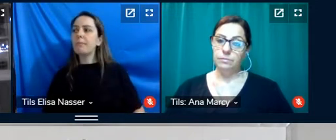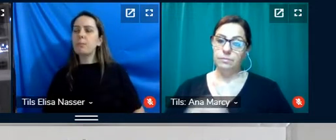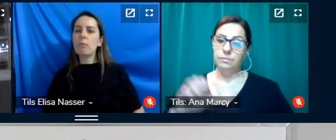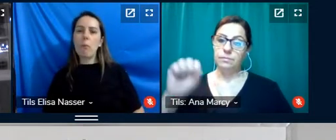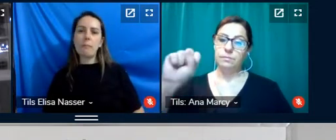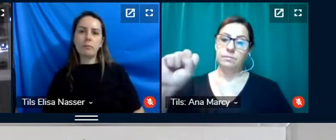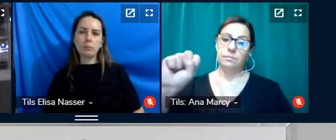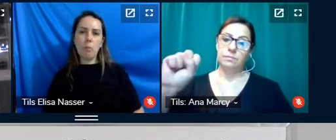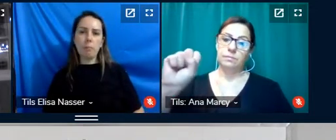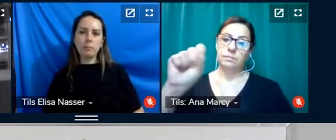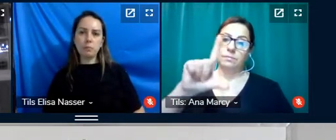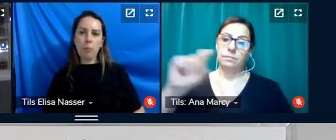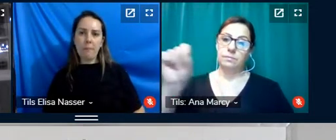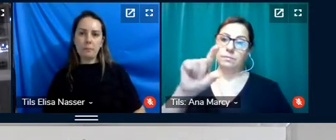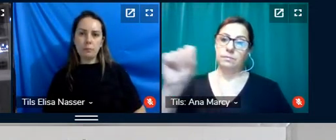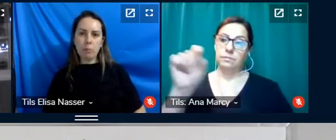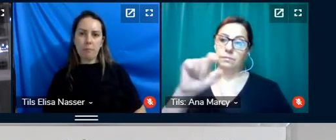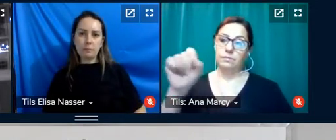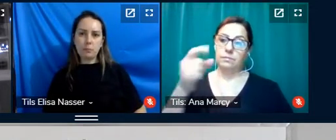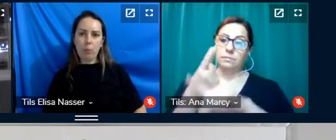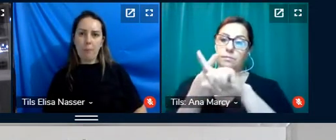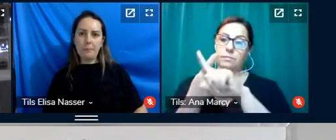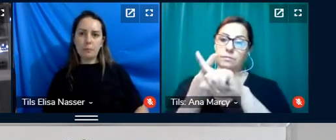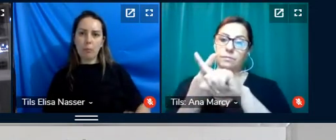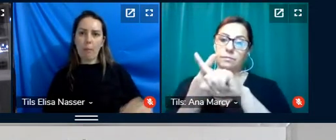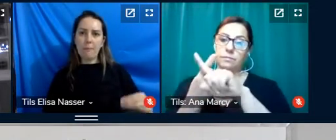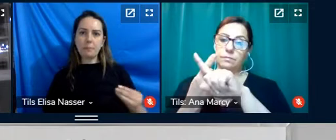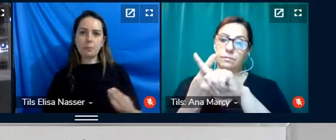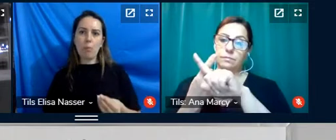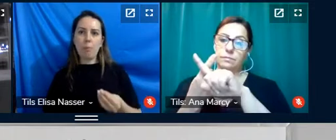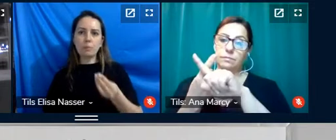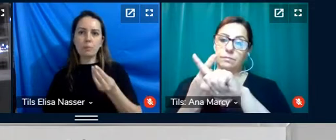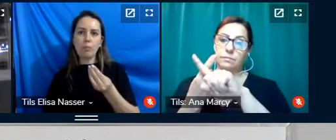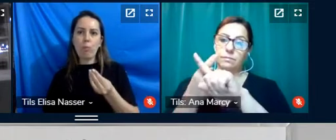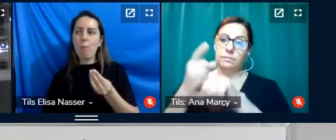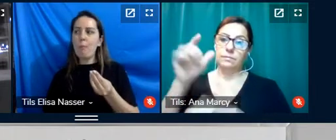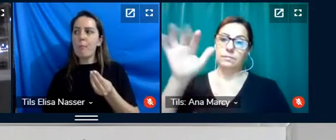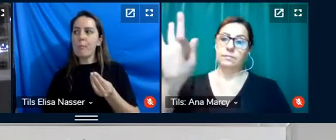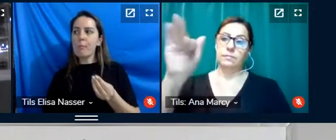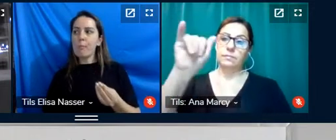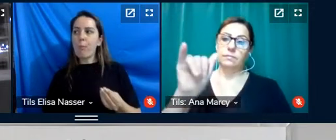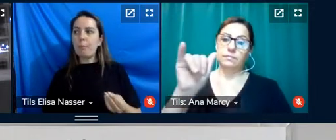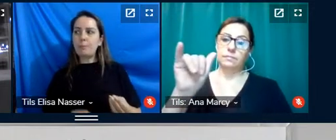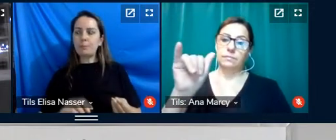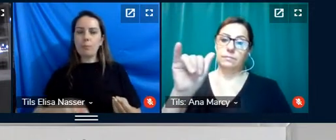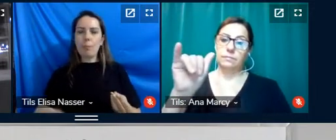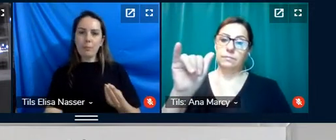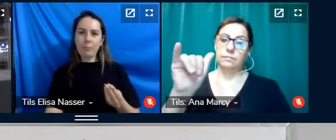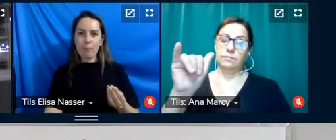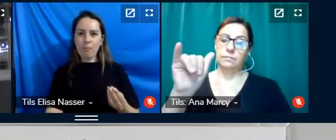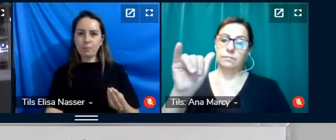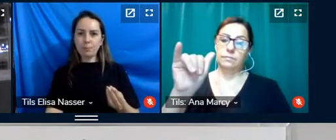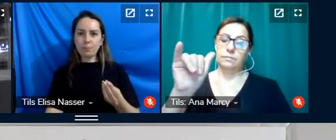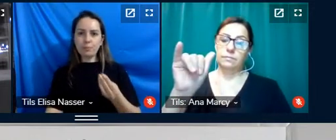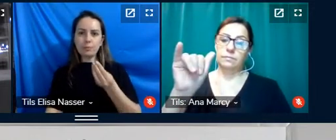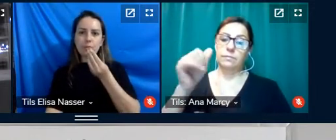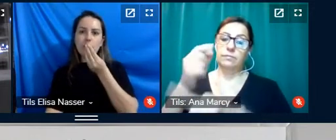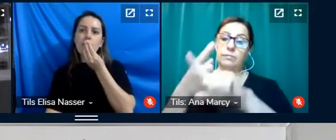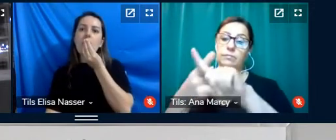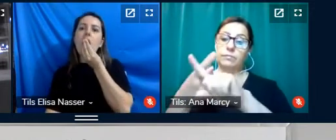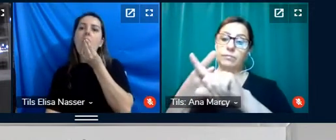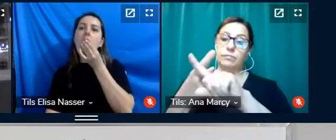é 100 vezes seno de alfa. Quanto que é o seno? Quanto aqui?